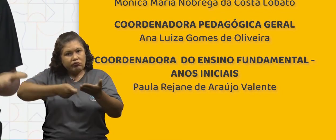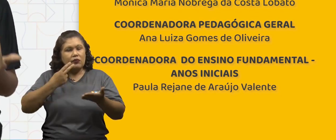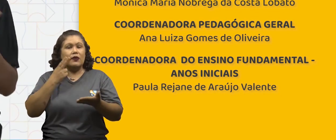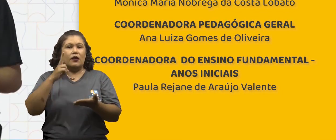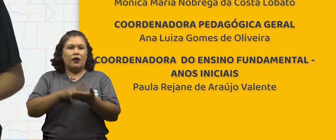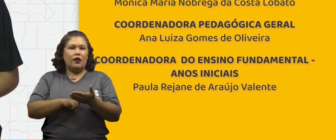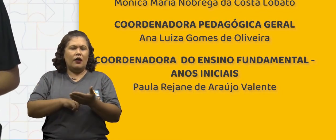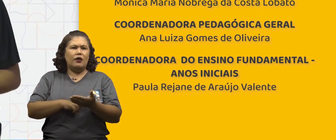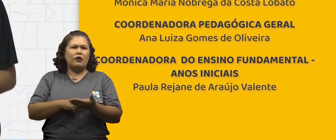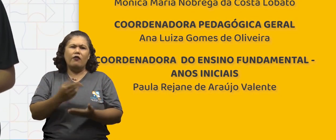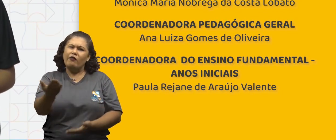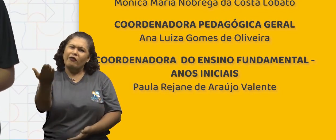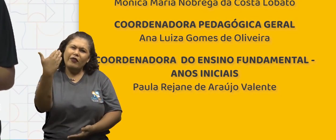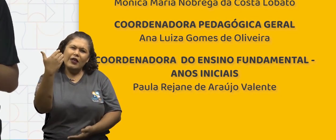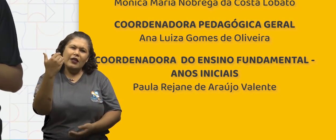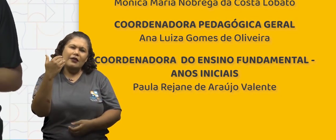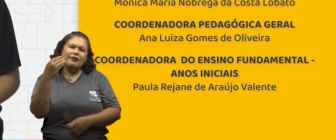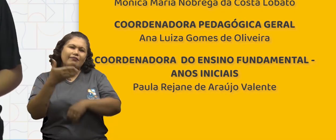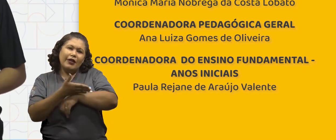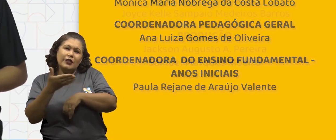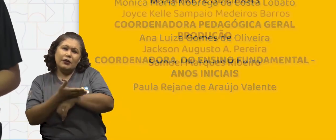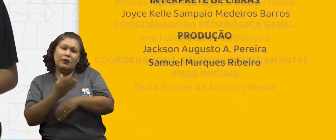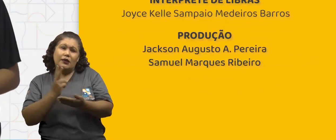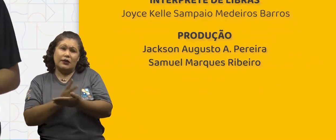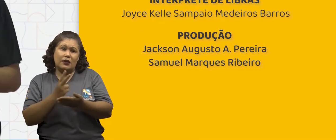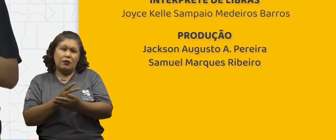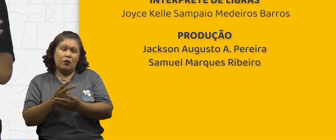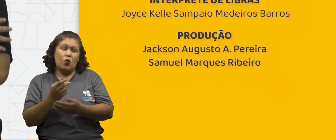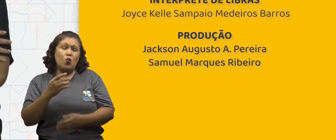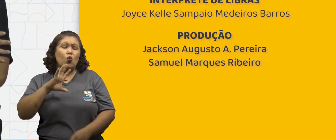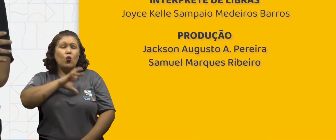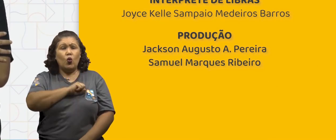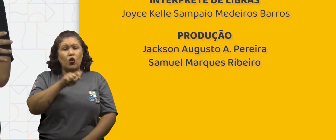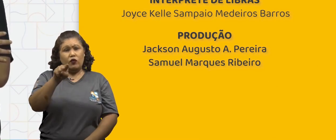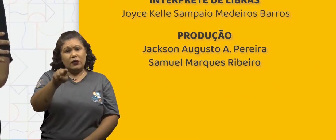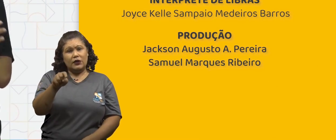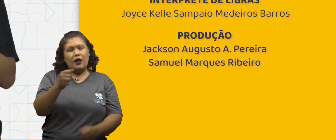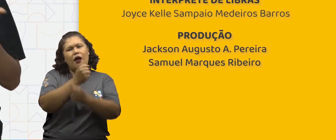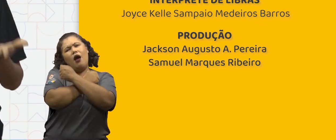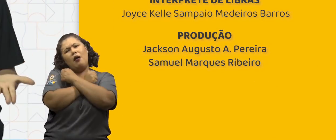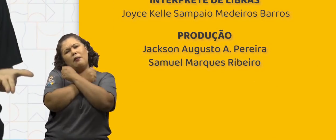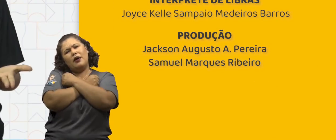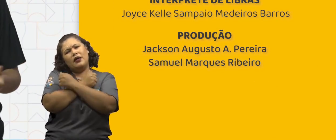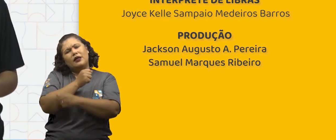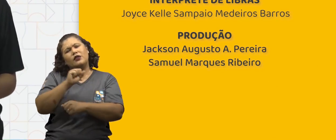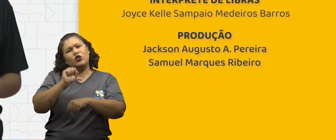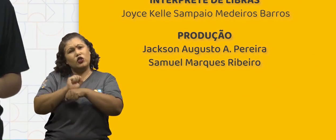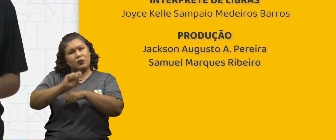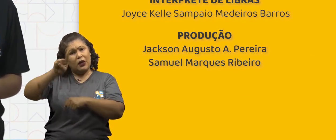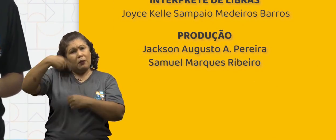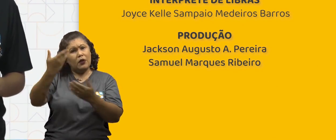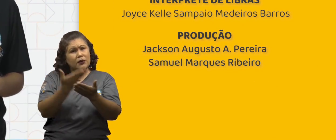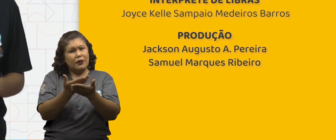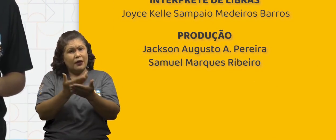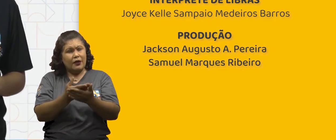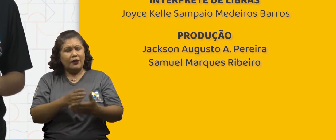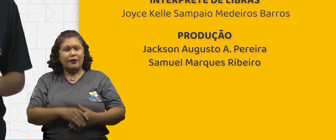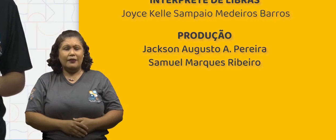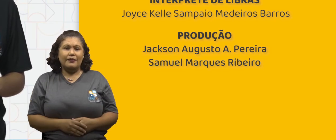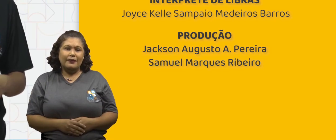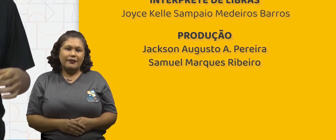cartas. Venha sempre por aqui, eu adoro a sua companhia. Um abraço apertado e até a próxima aula!